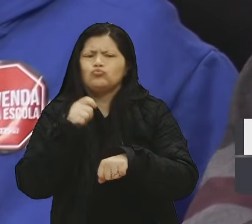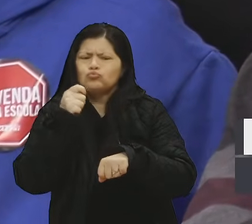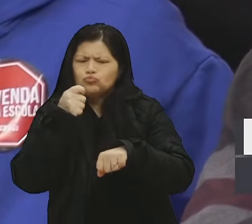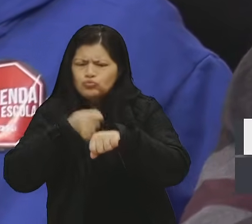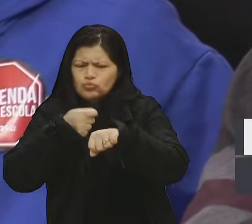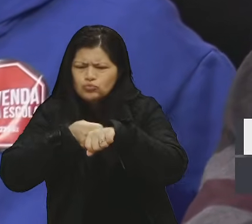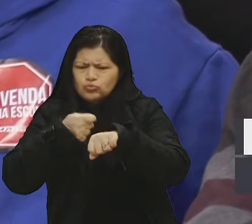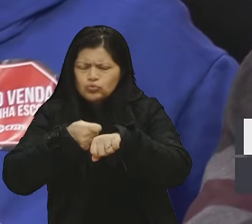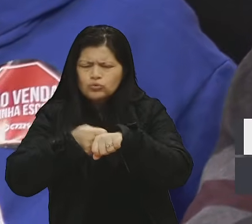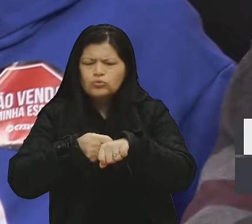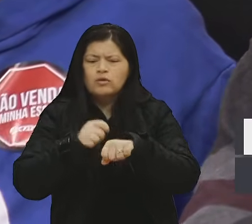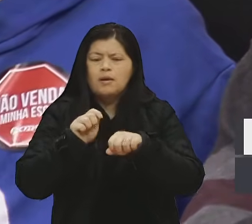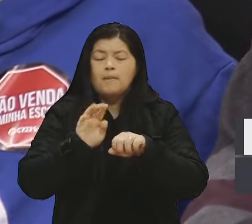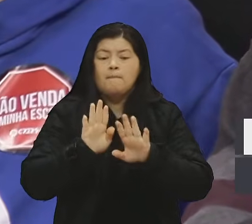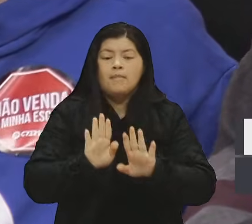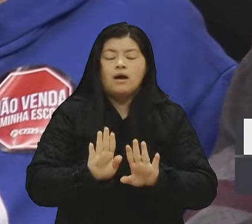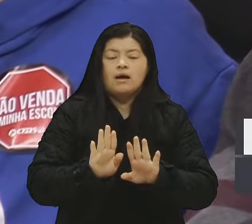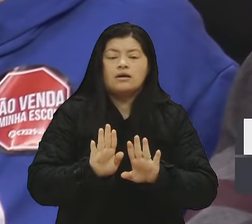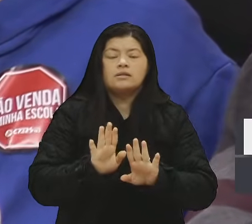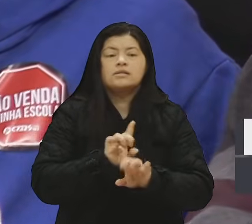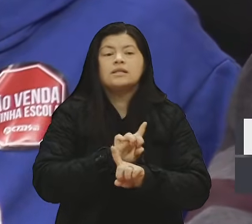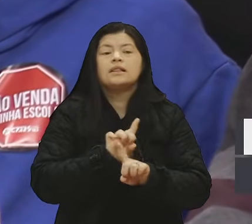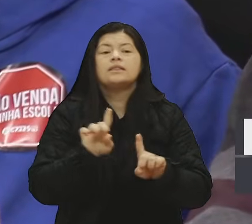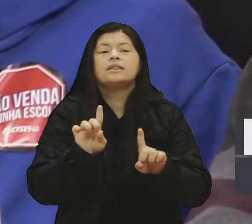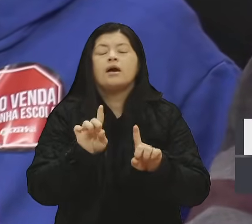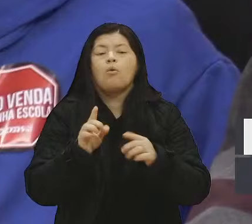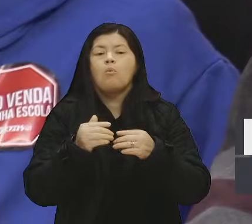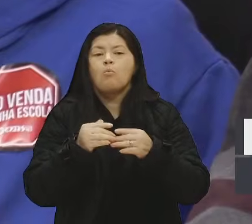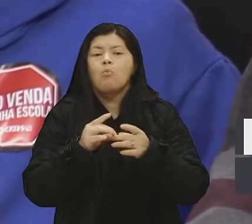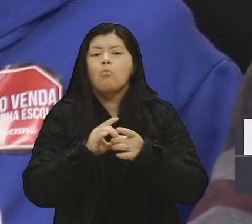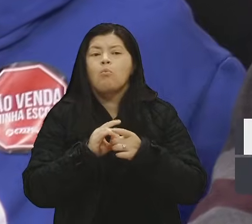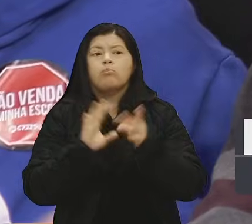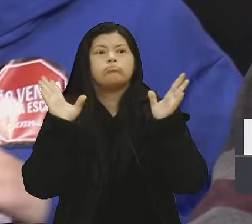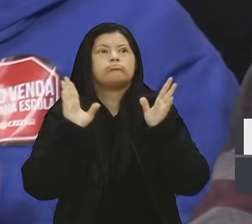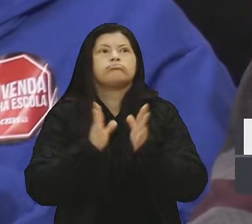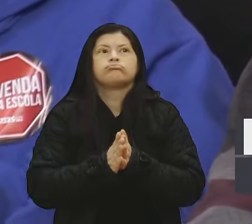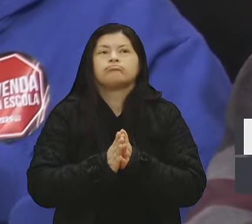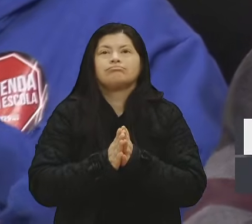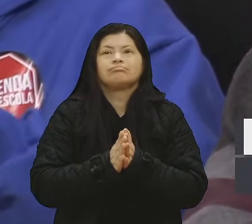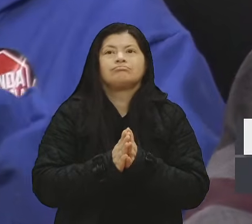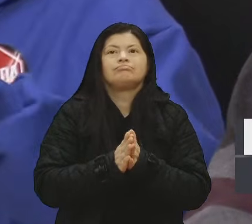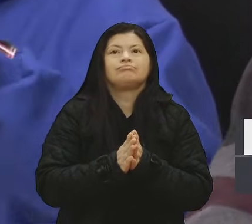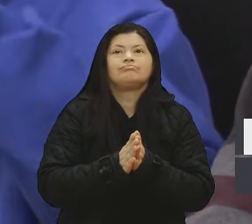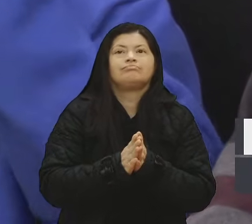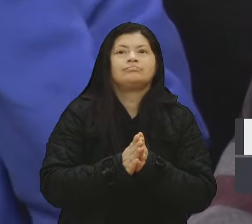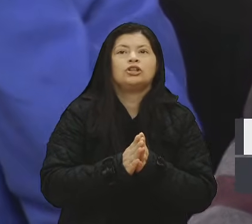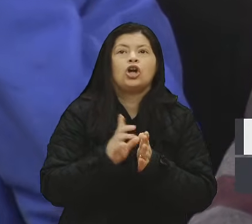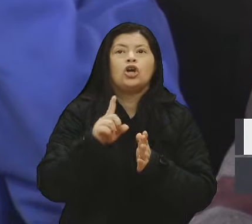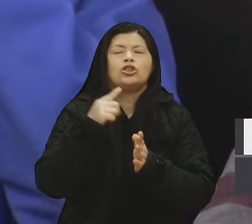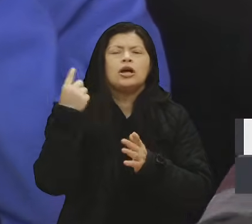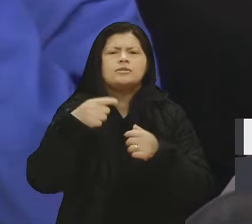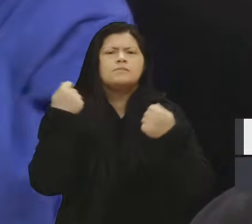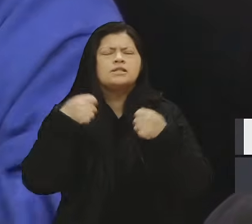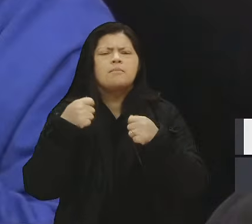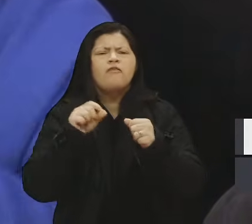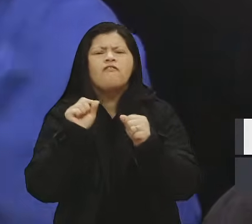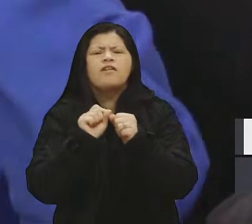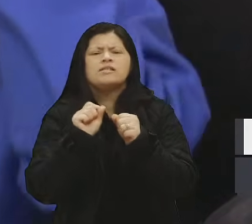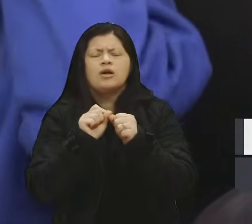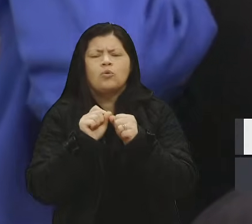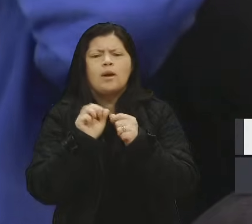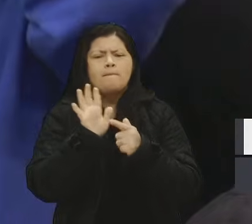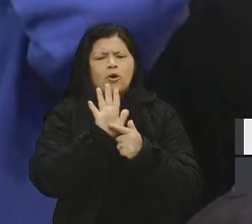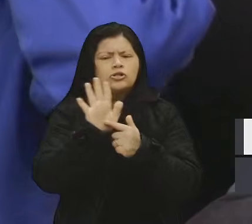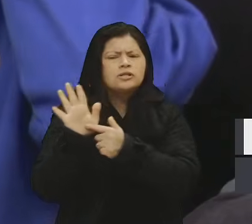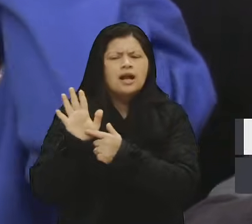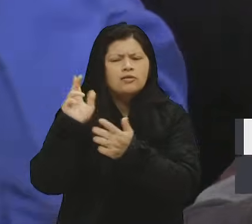sem abrir mão, né, o companheiro Igor chegou aqui correndo lá de Bento. Nós vamos colocar o essencial,